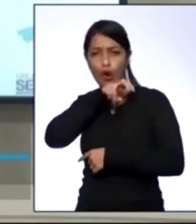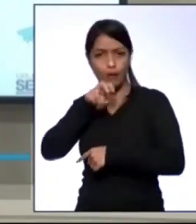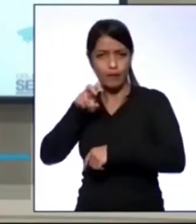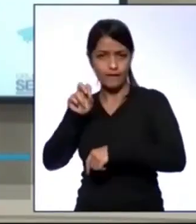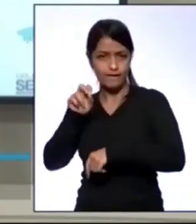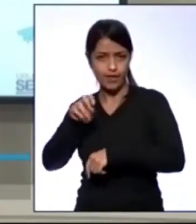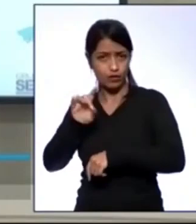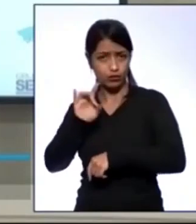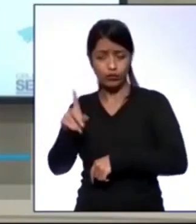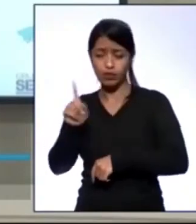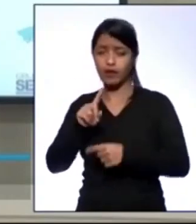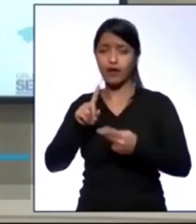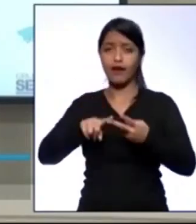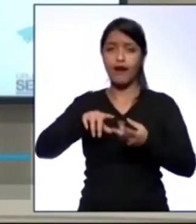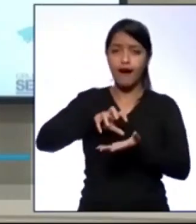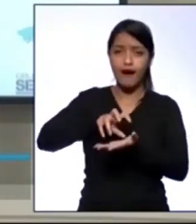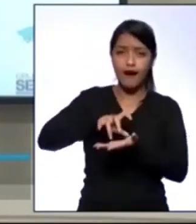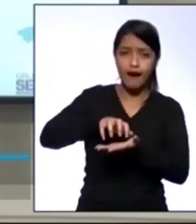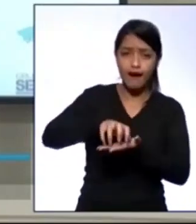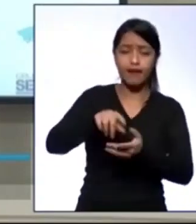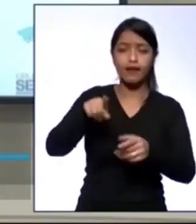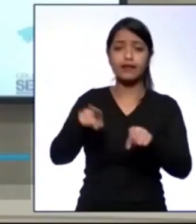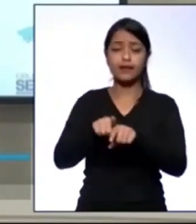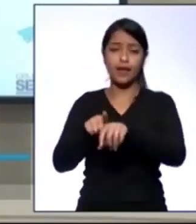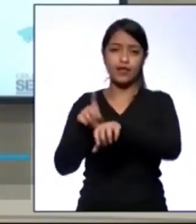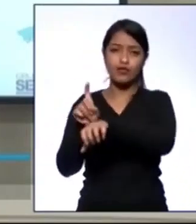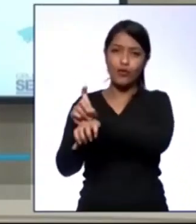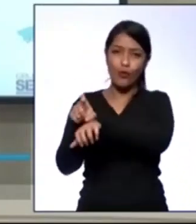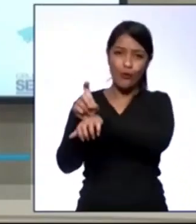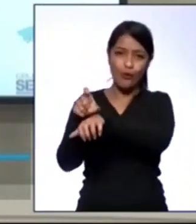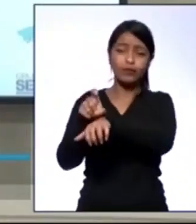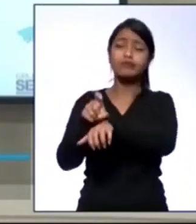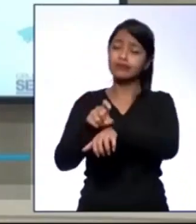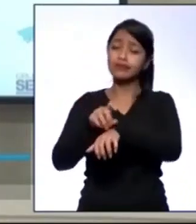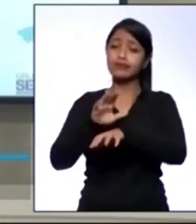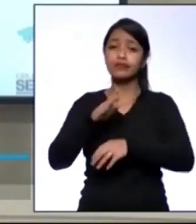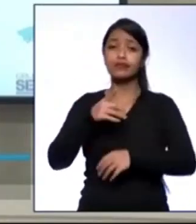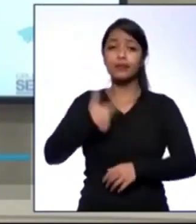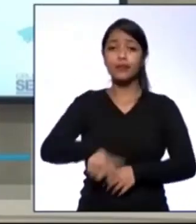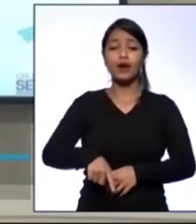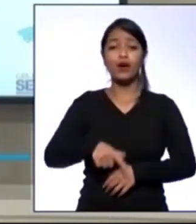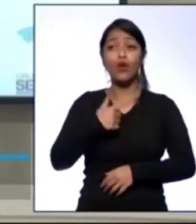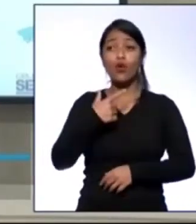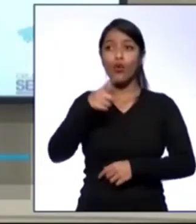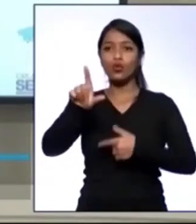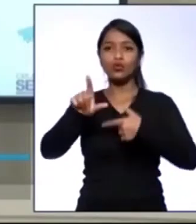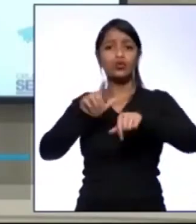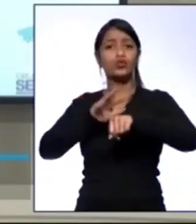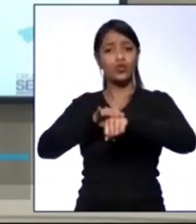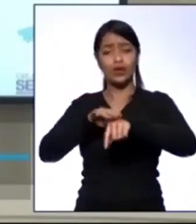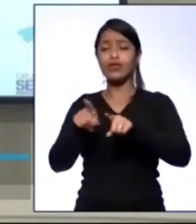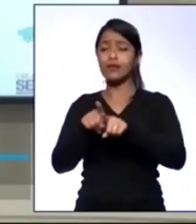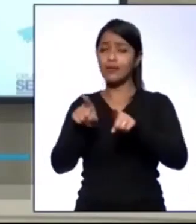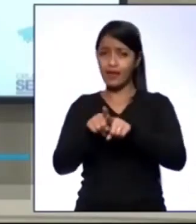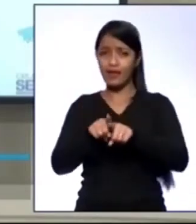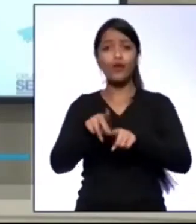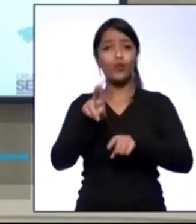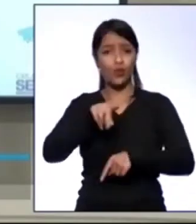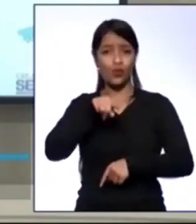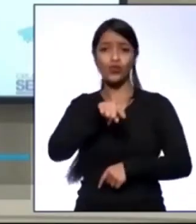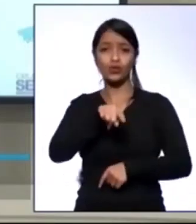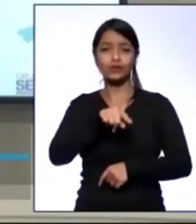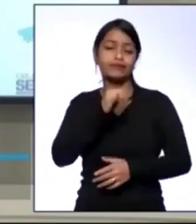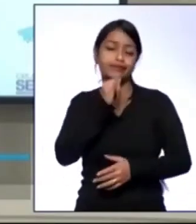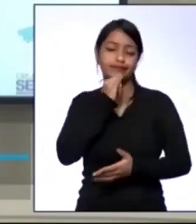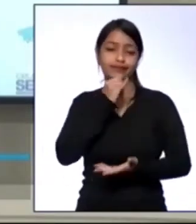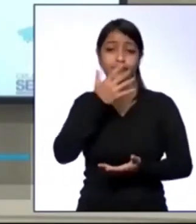de escorpião, mas também para certas doenças. Se utilizou anticorpos de pessoas